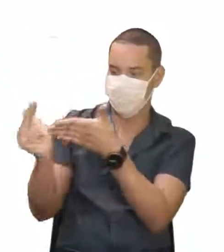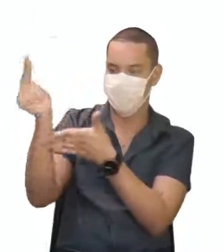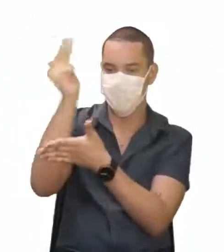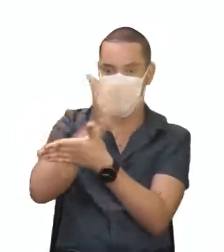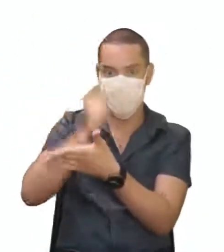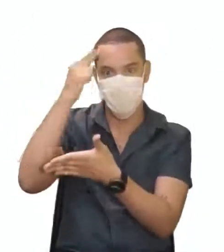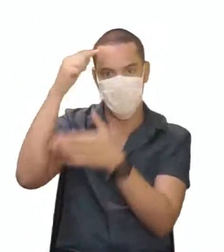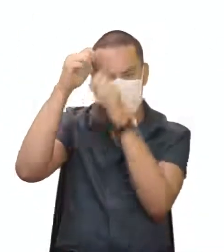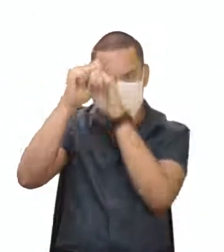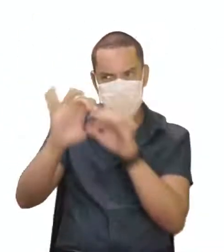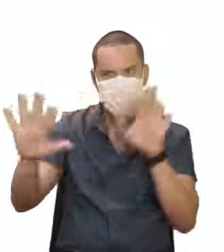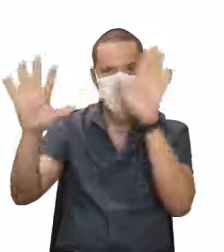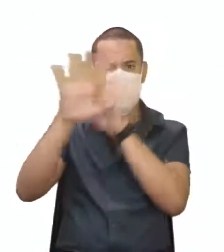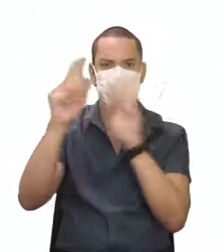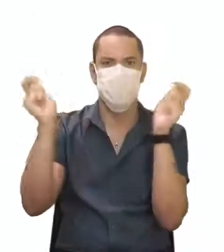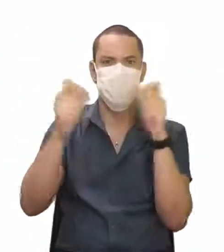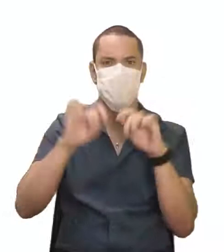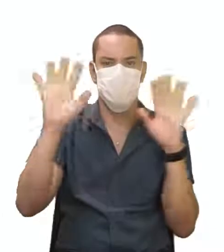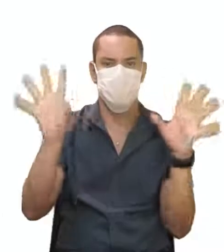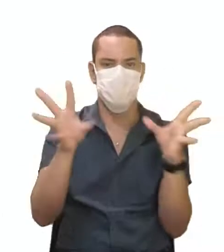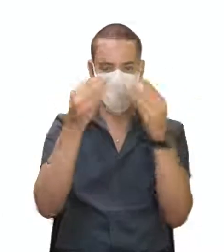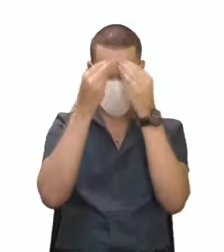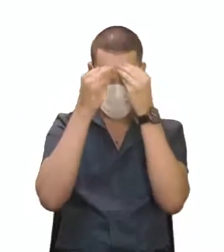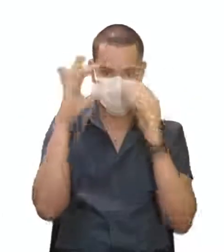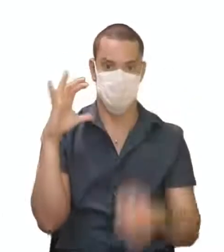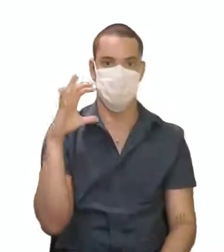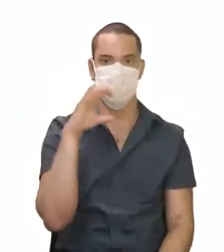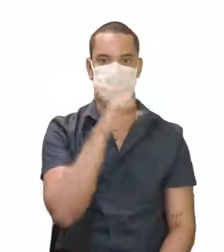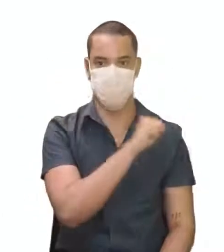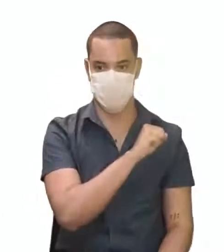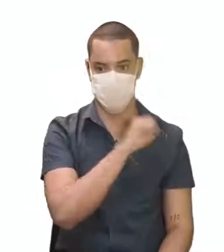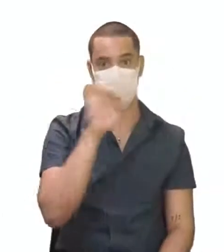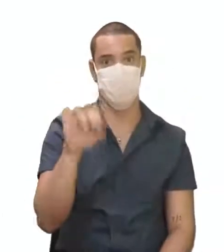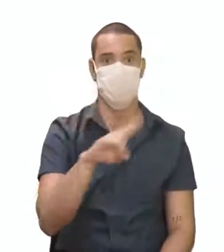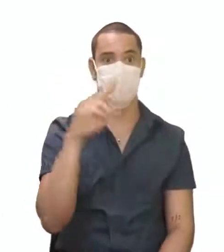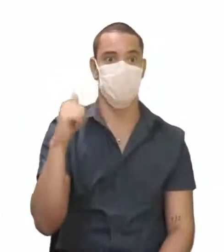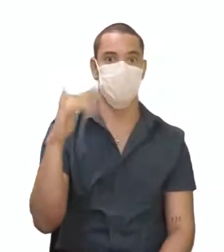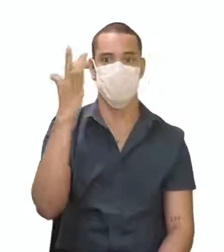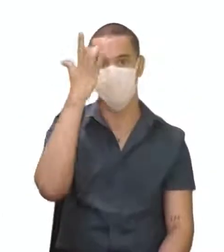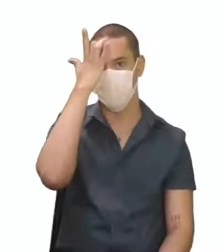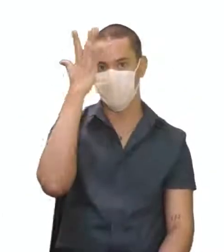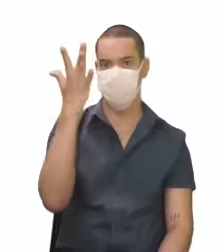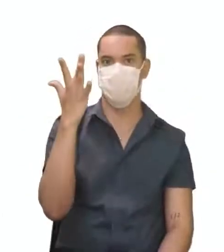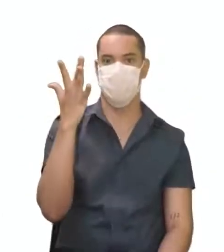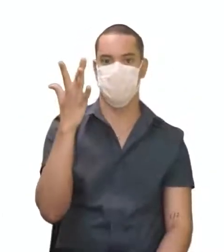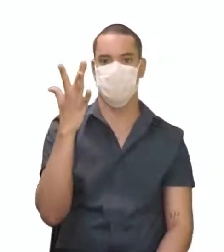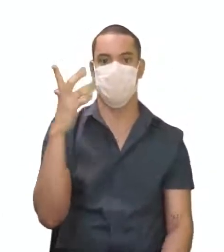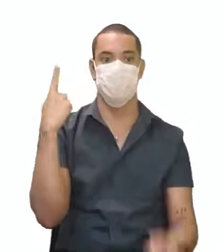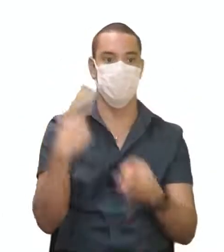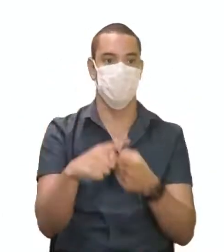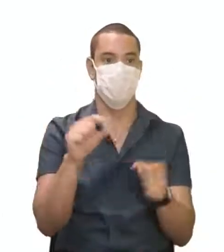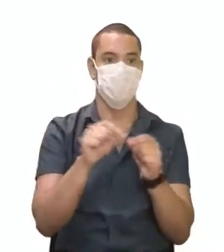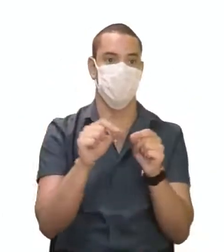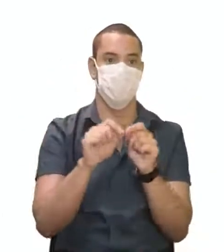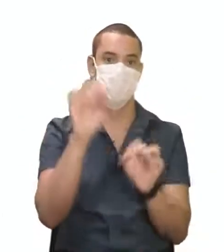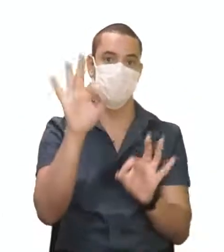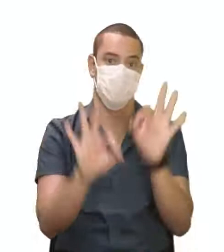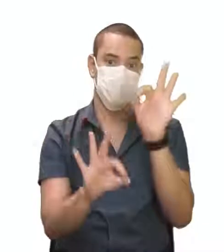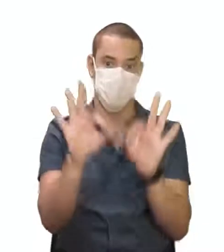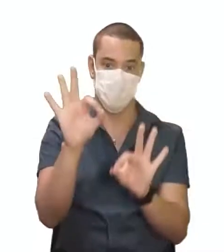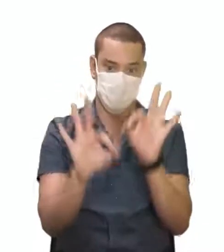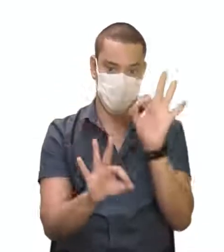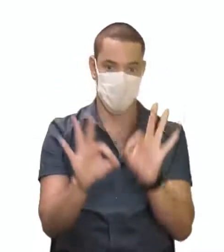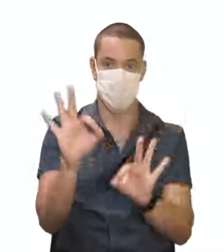então, fixar de forma mais rápida ou mais acessível. Quando você monta esses mapas,